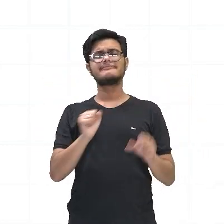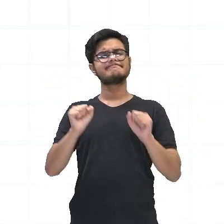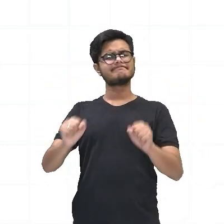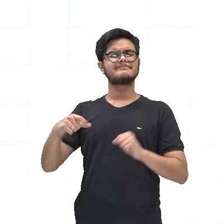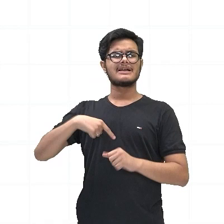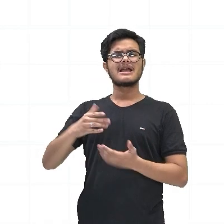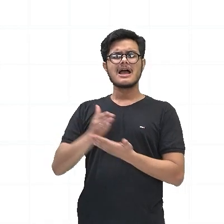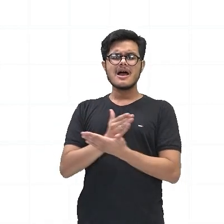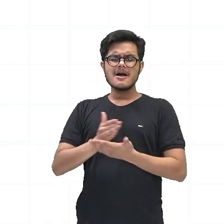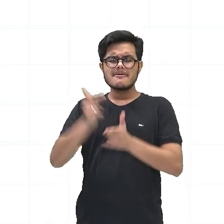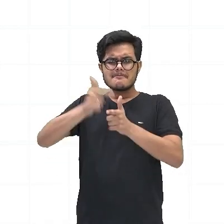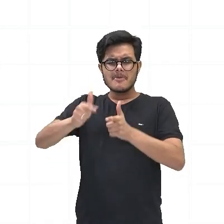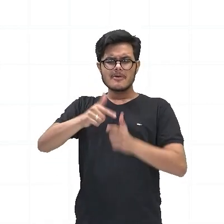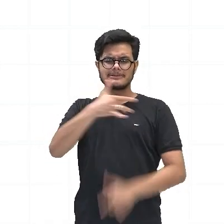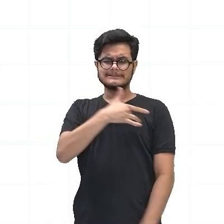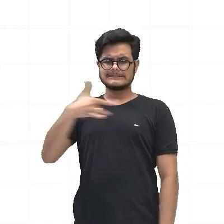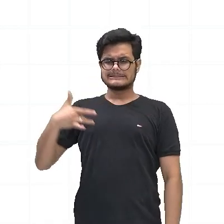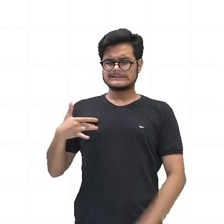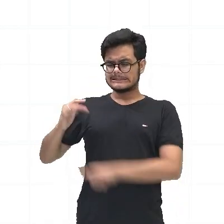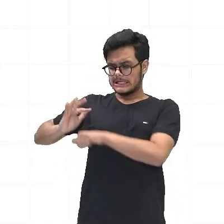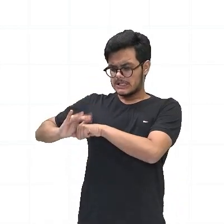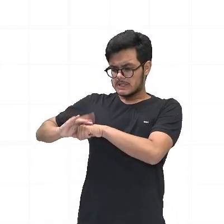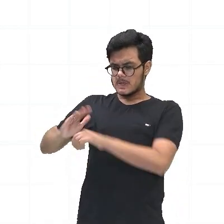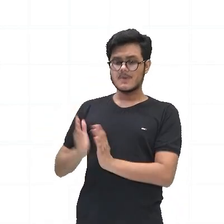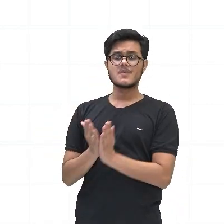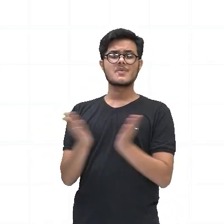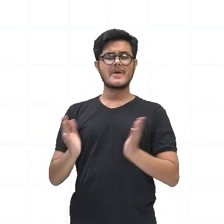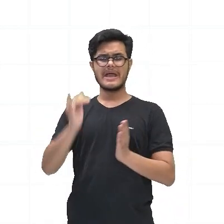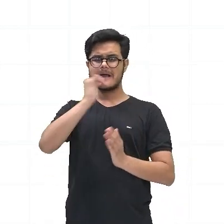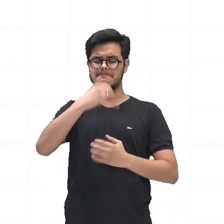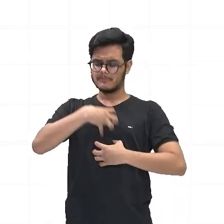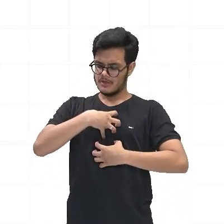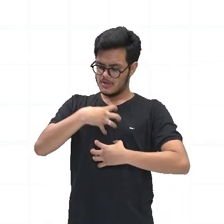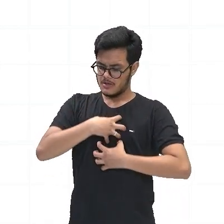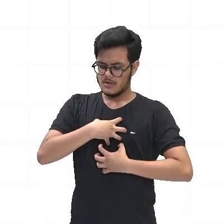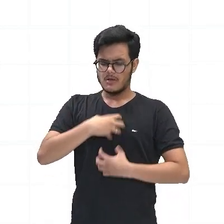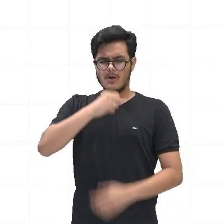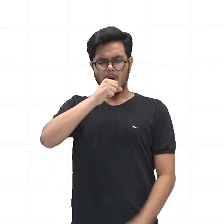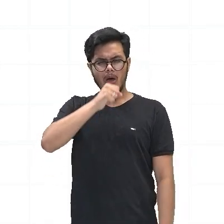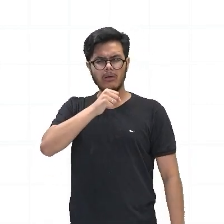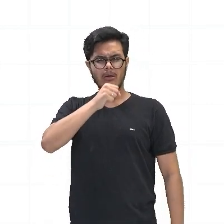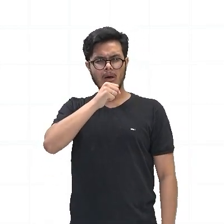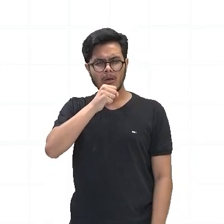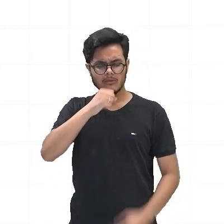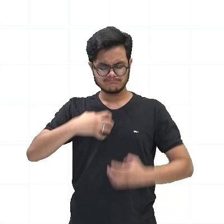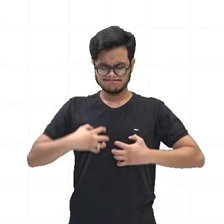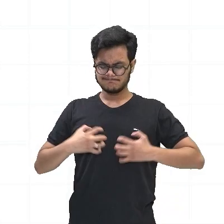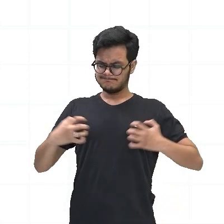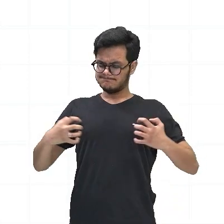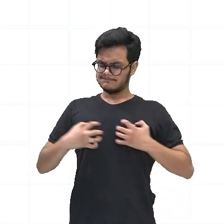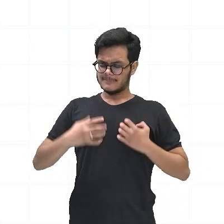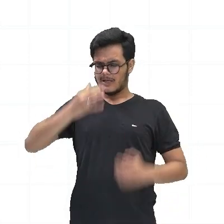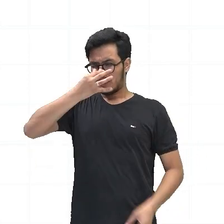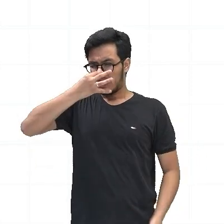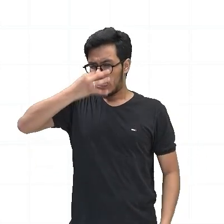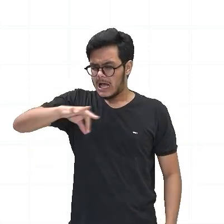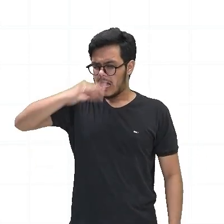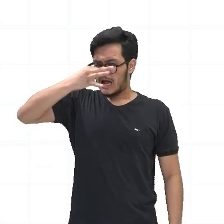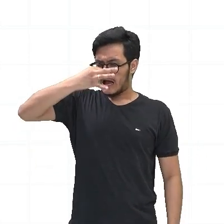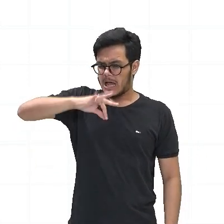causar problemas de saúde nas pessoas. Então a gente tem aí o surgimento de problemas respiratórios, né, como rinites